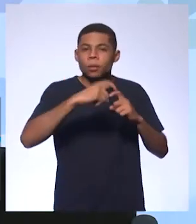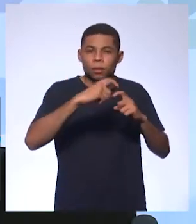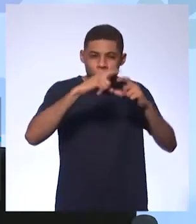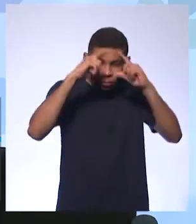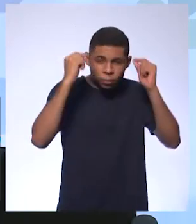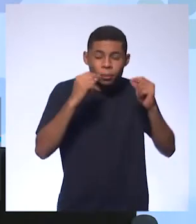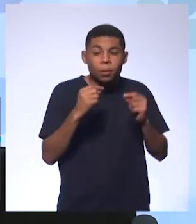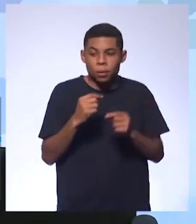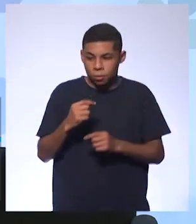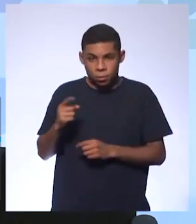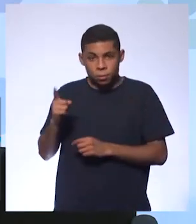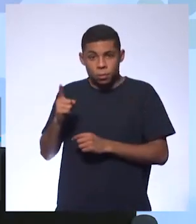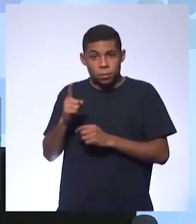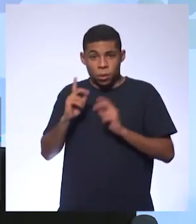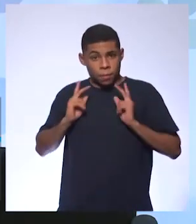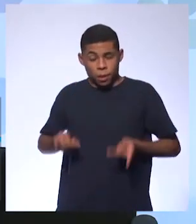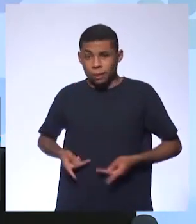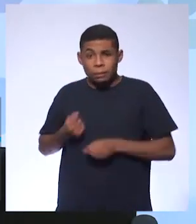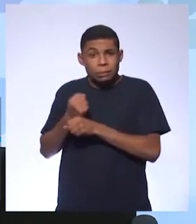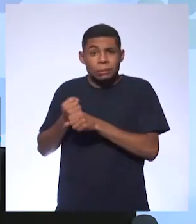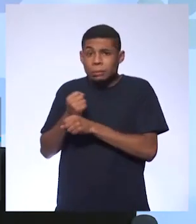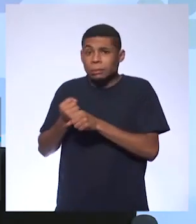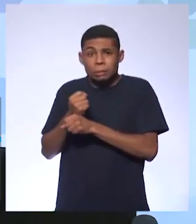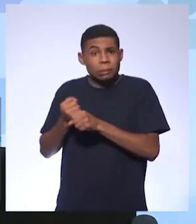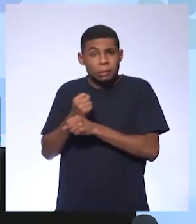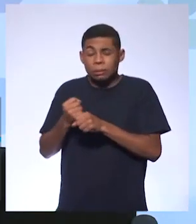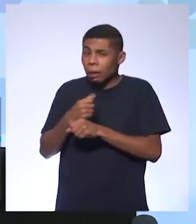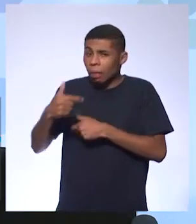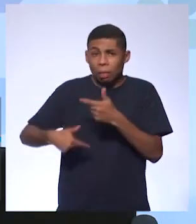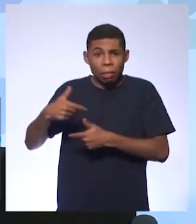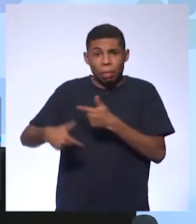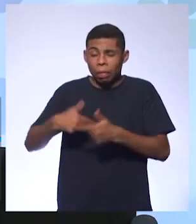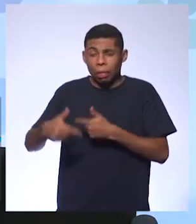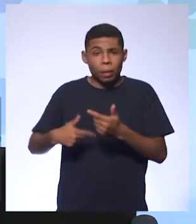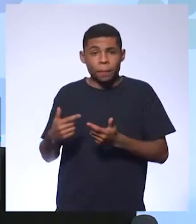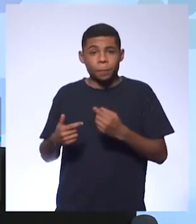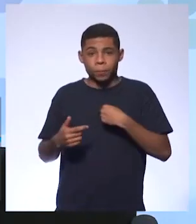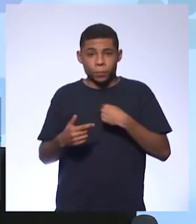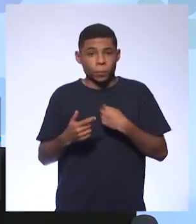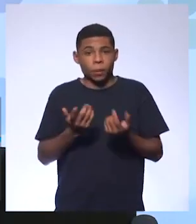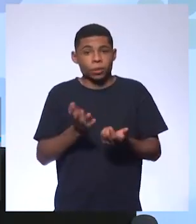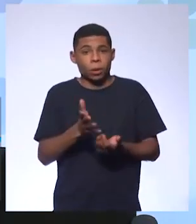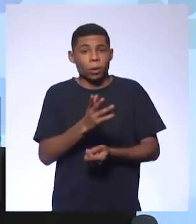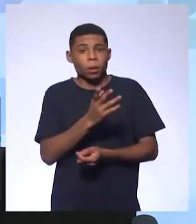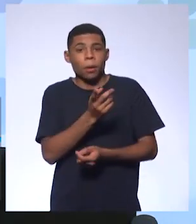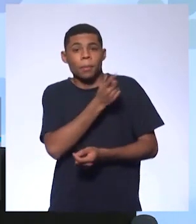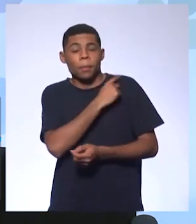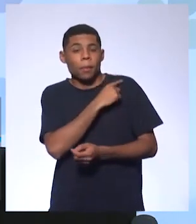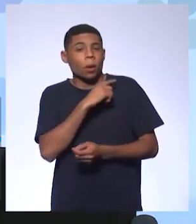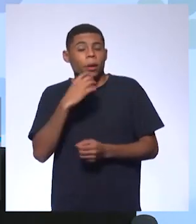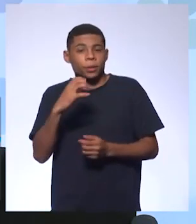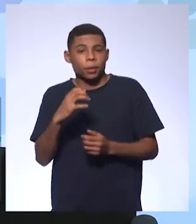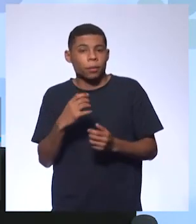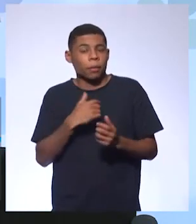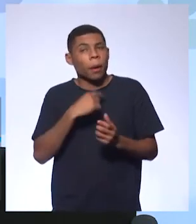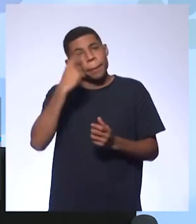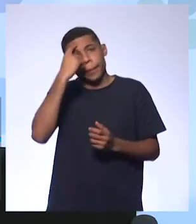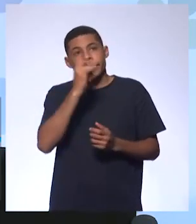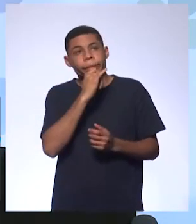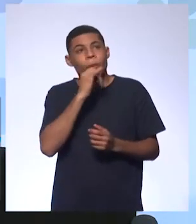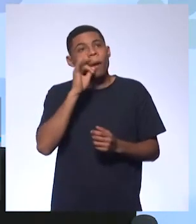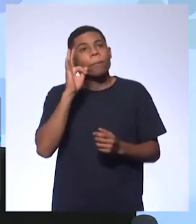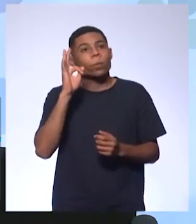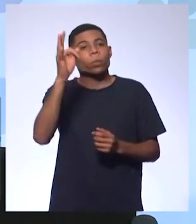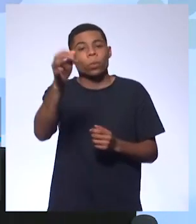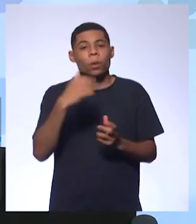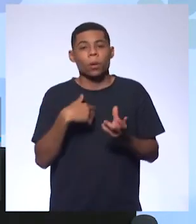vivendo décadas. Né? Então, esse eu que eu sou agora, eu, estudante da primeira série do ensino médio, eu penso no meu eu do